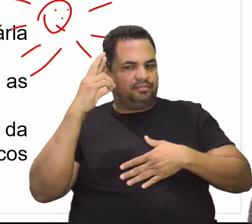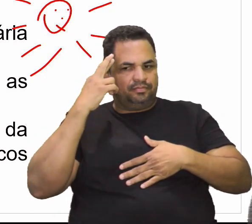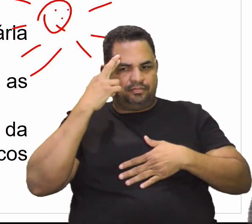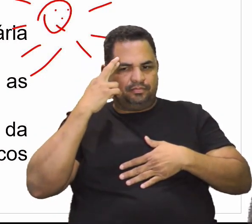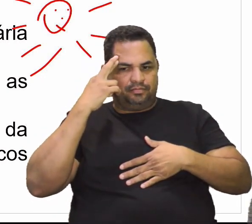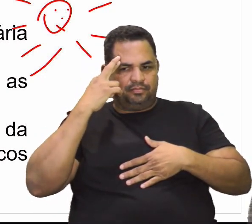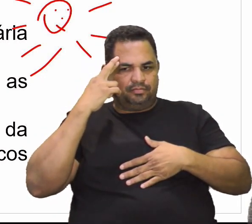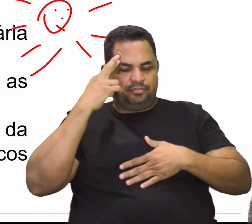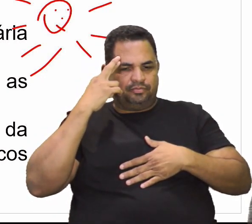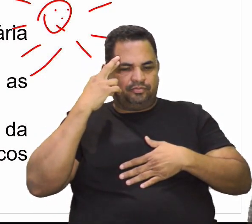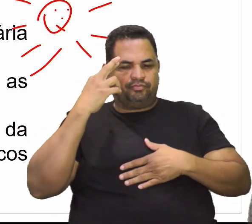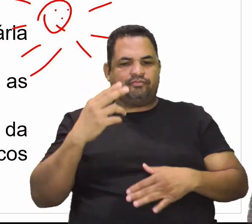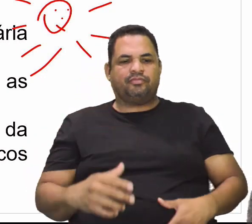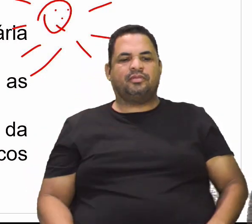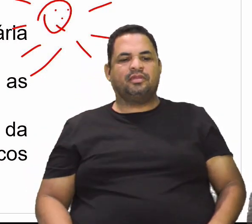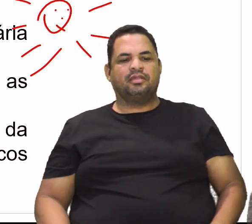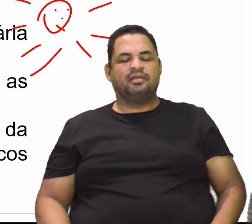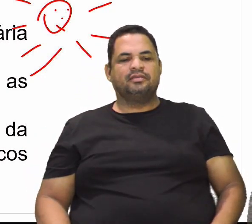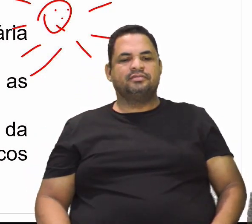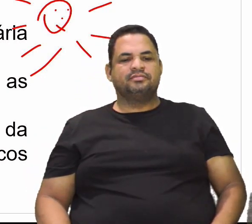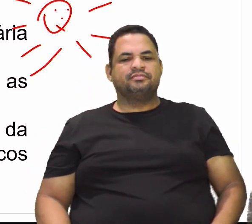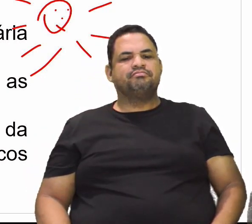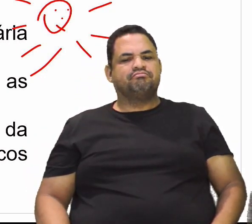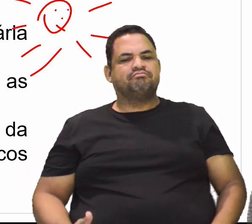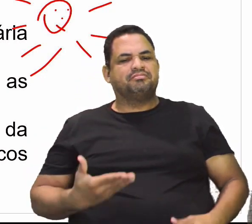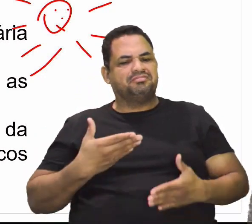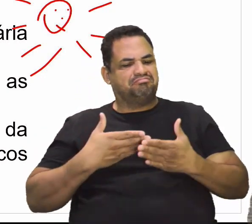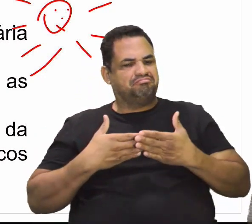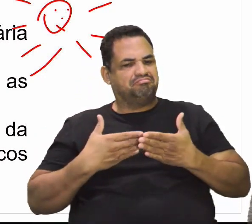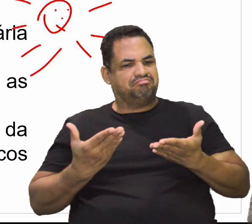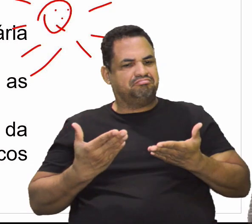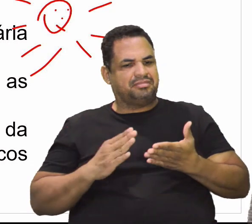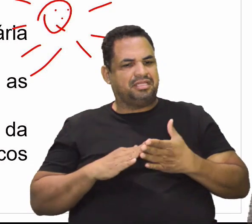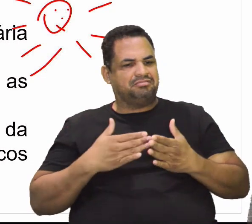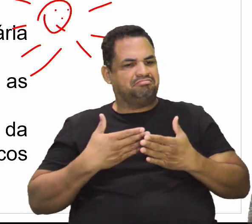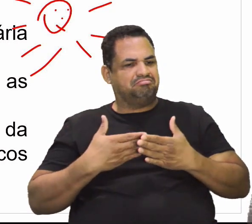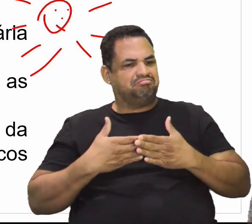ideias racionalistas. Será que eles negavam os valores humanistas?